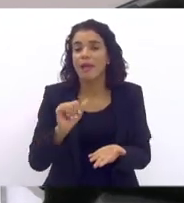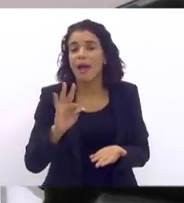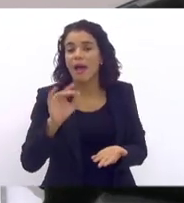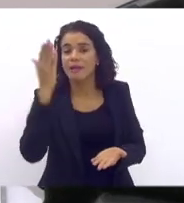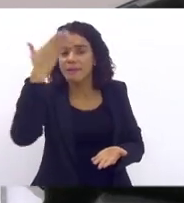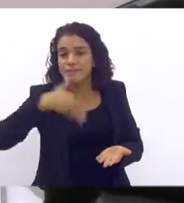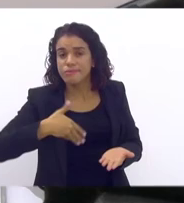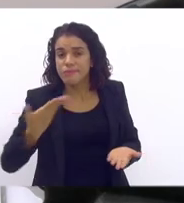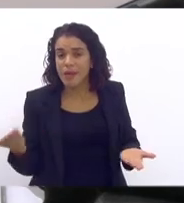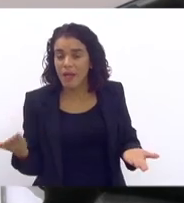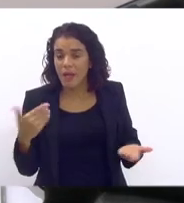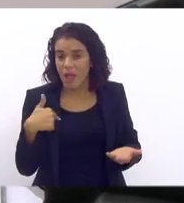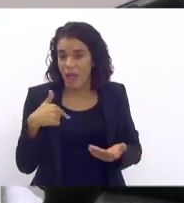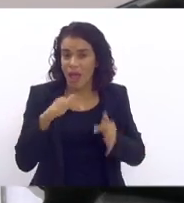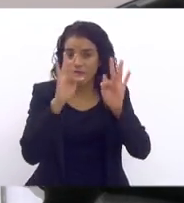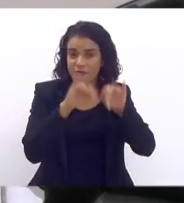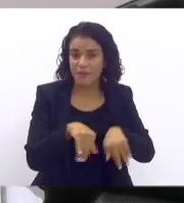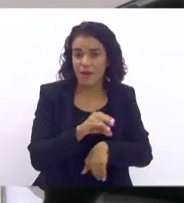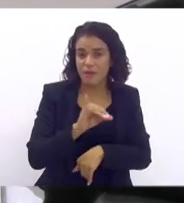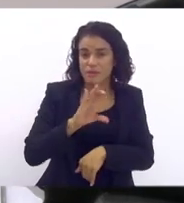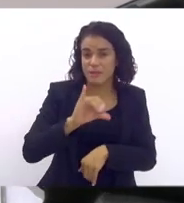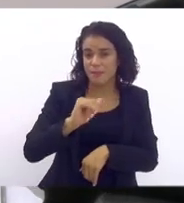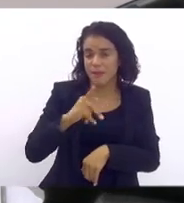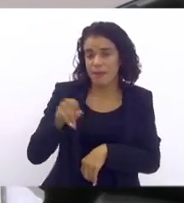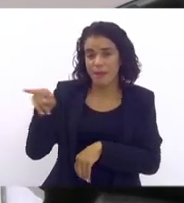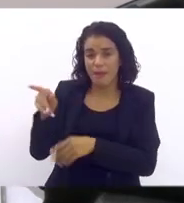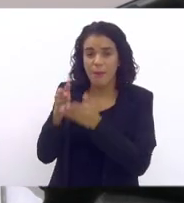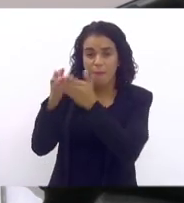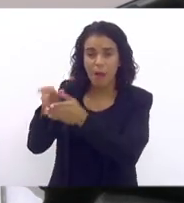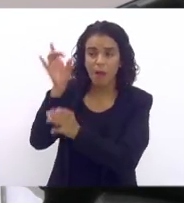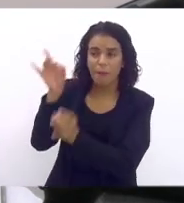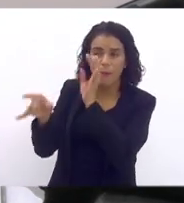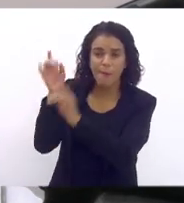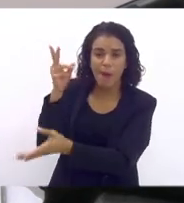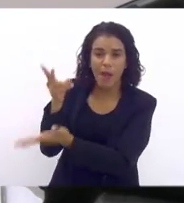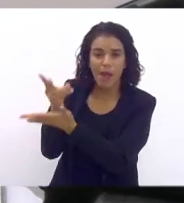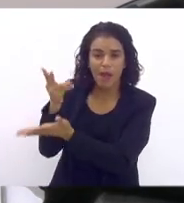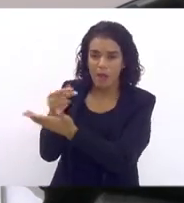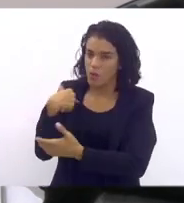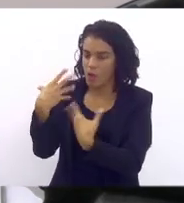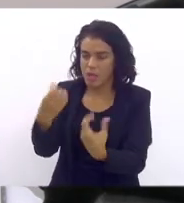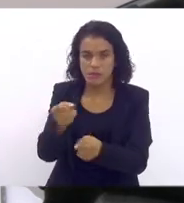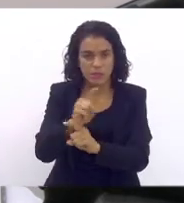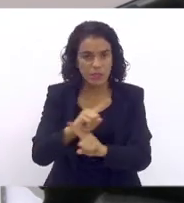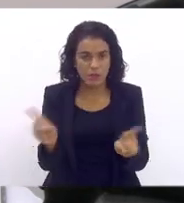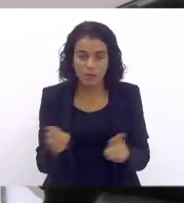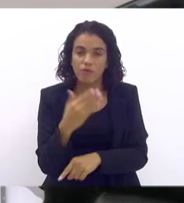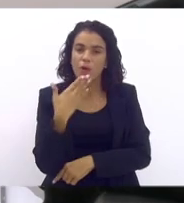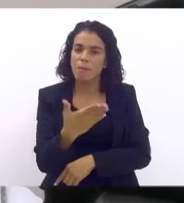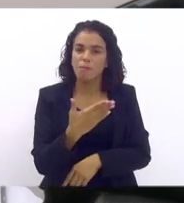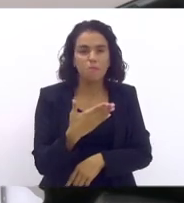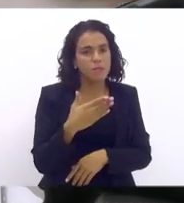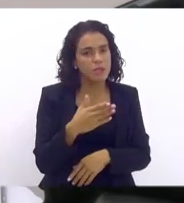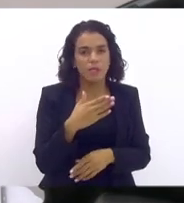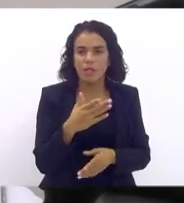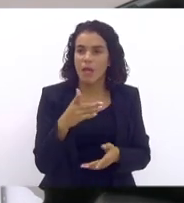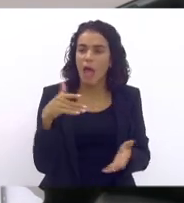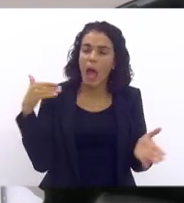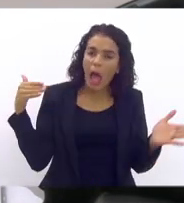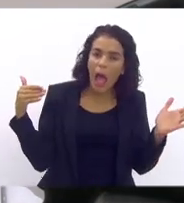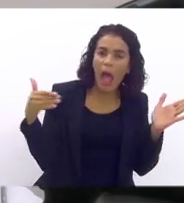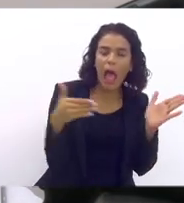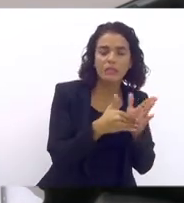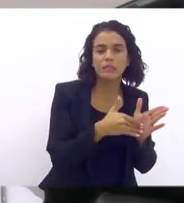essas atas aí vai acabar a CPI e as embarcações vão estar lá eu eu não aceito isso eu vou pedir para prorrogar Quantas vezes for necessário até